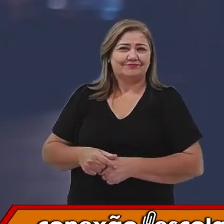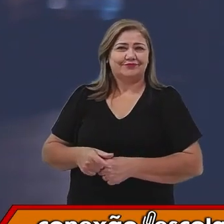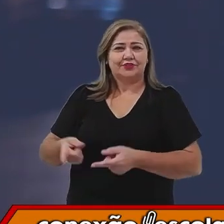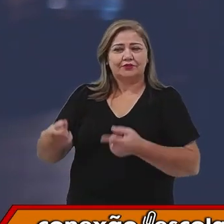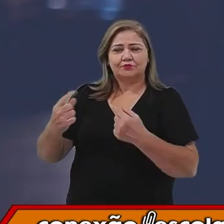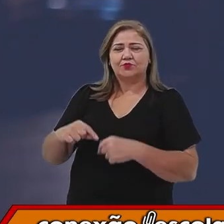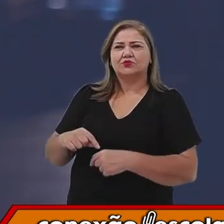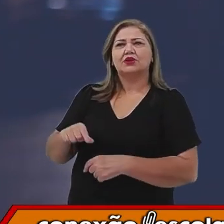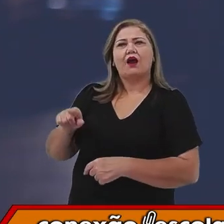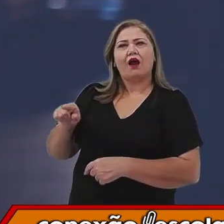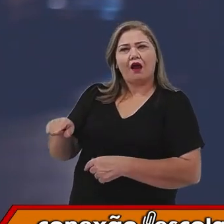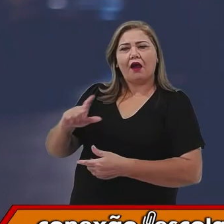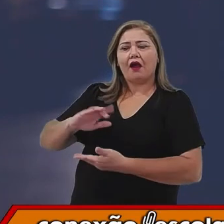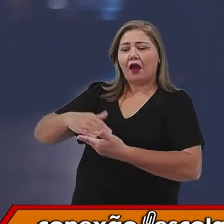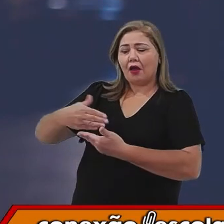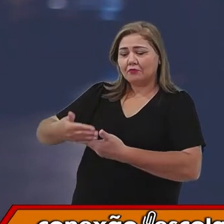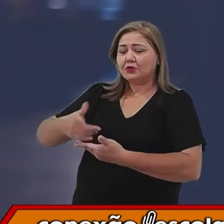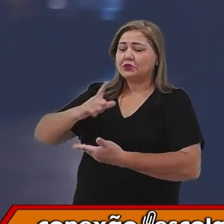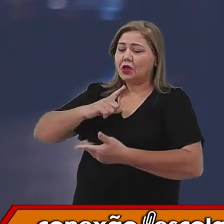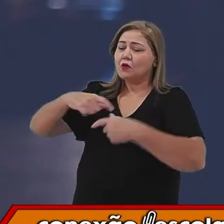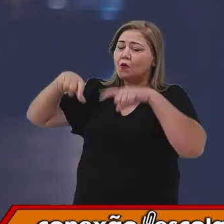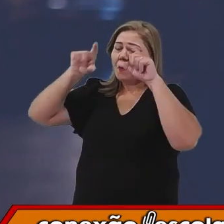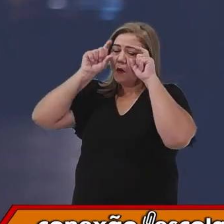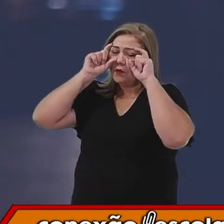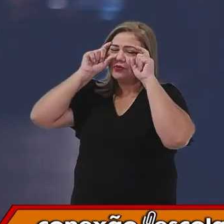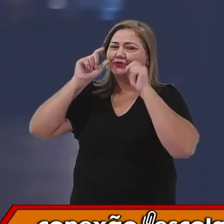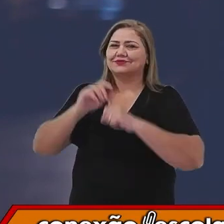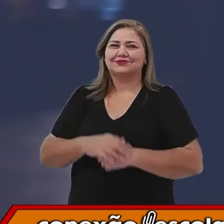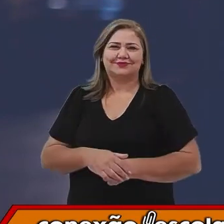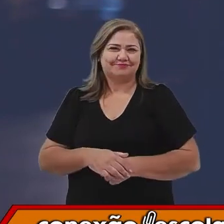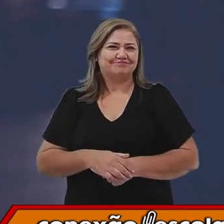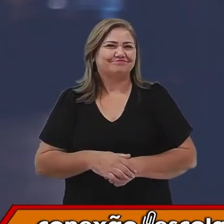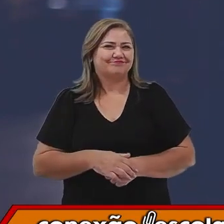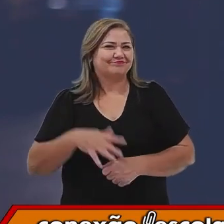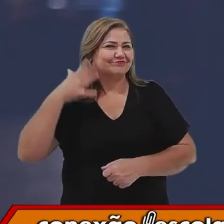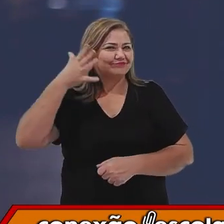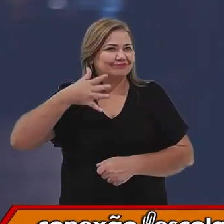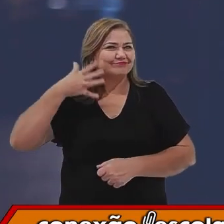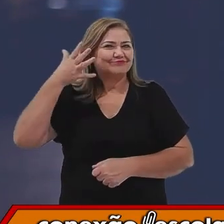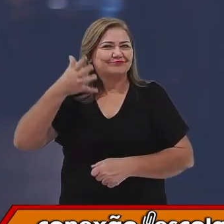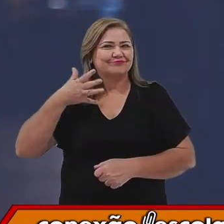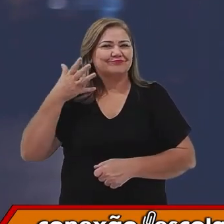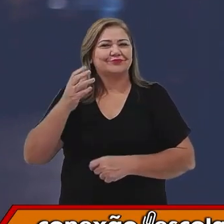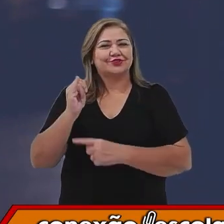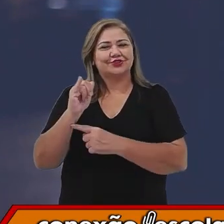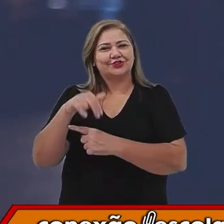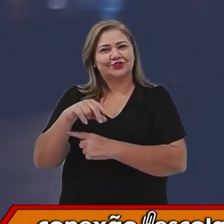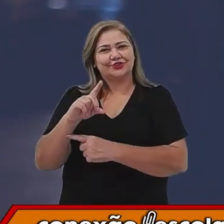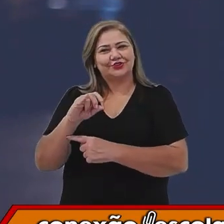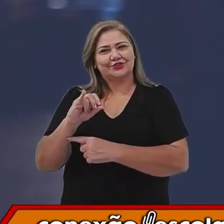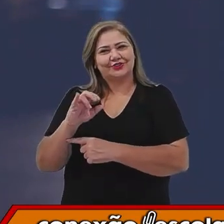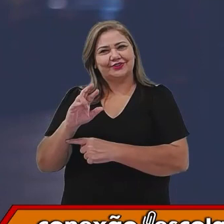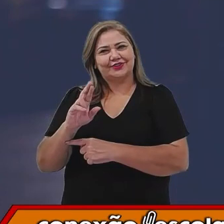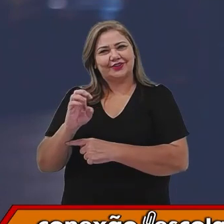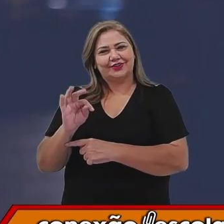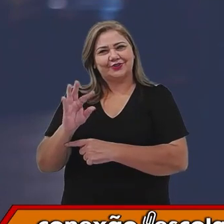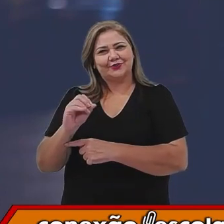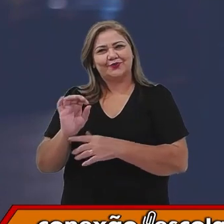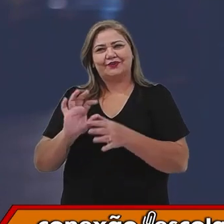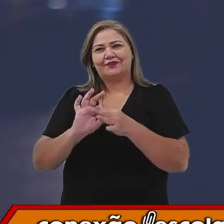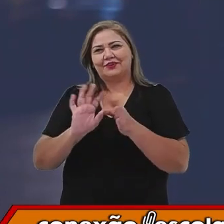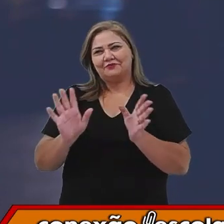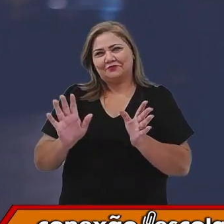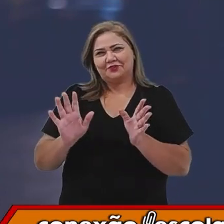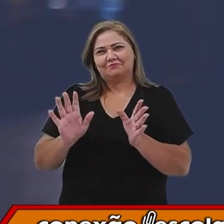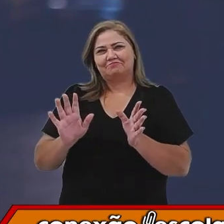dentro, os óculos. Então vejam aqui a presença do discurso indireto livre. A fala da